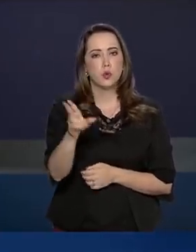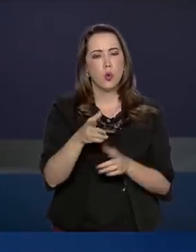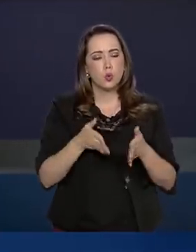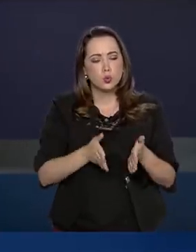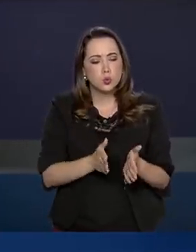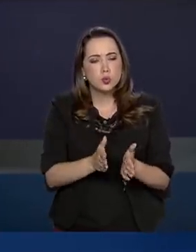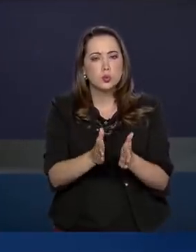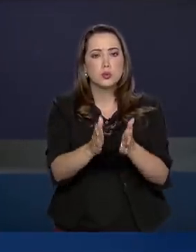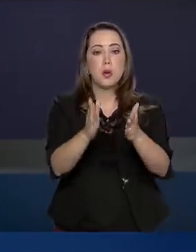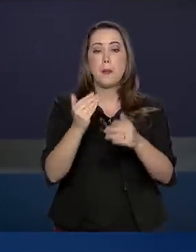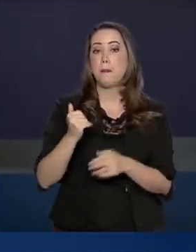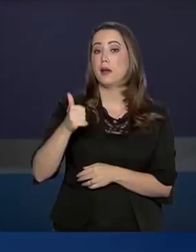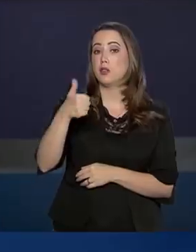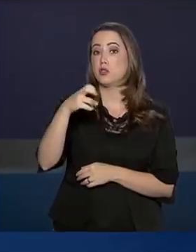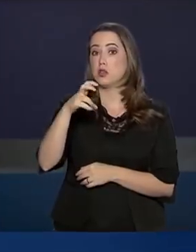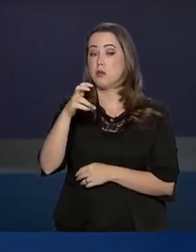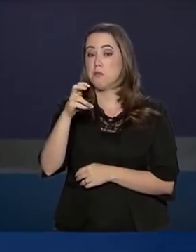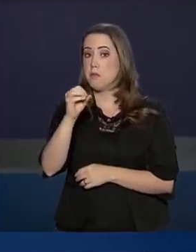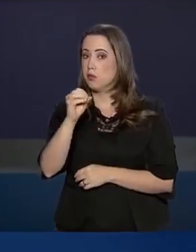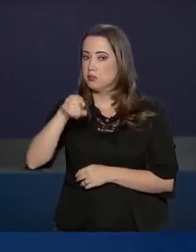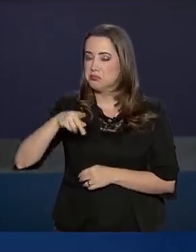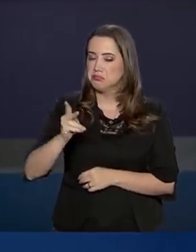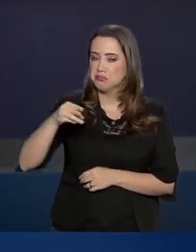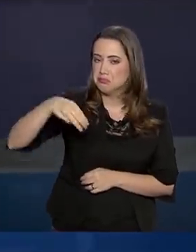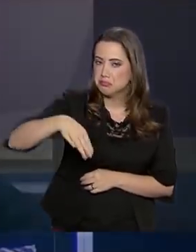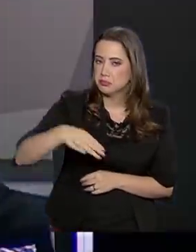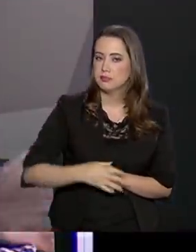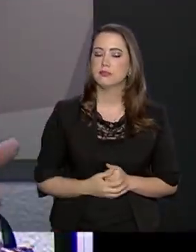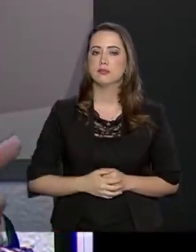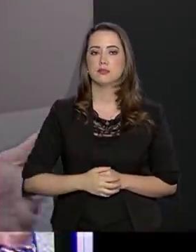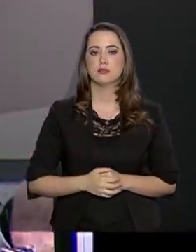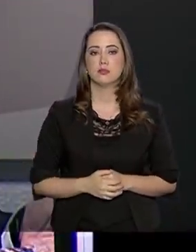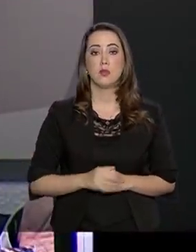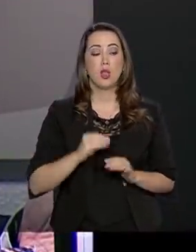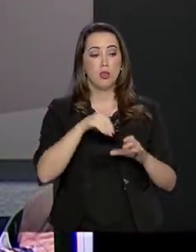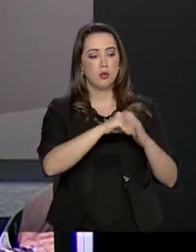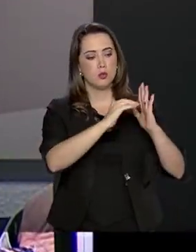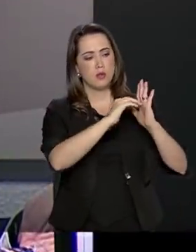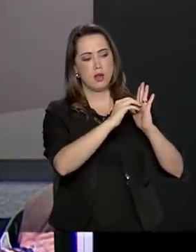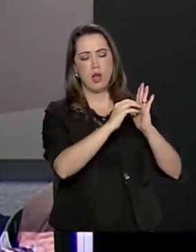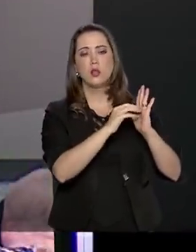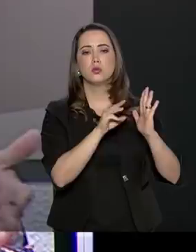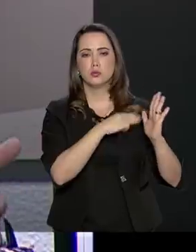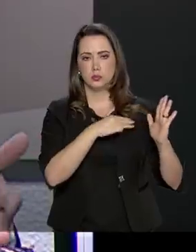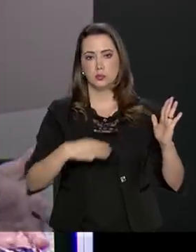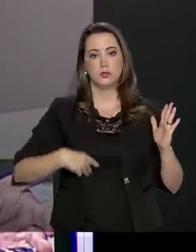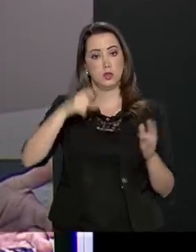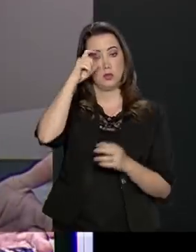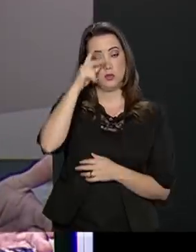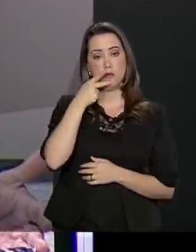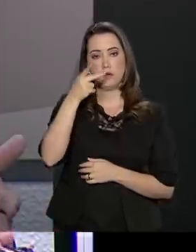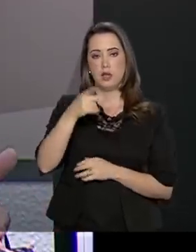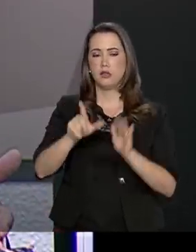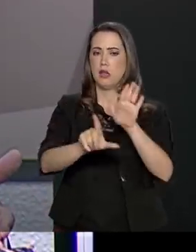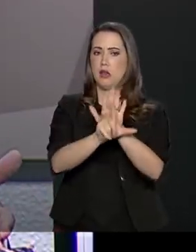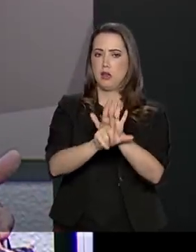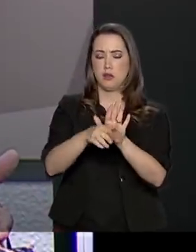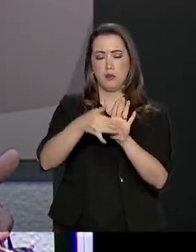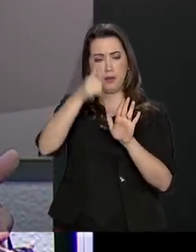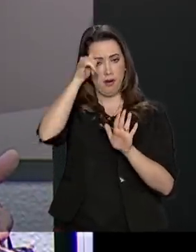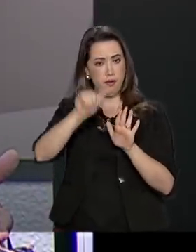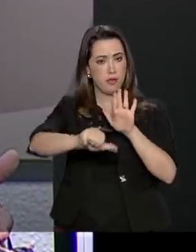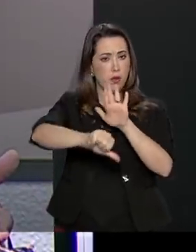a ser concedido tem mais de 1.500 quilômetros. No Senado, o ministro Sérgio Moro defende projeto de lei anticrime para